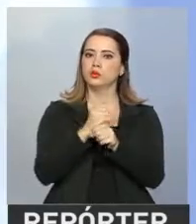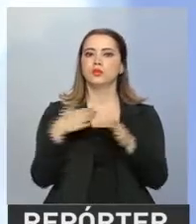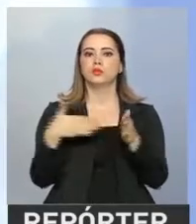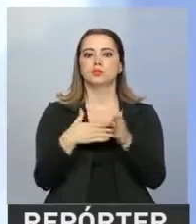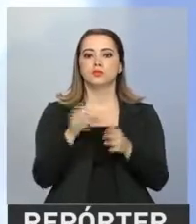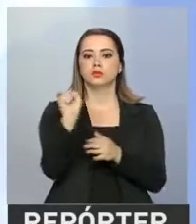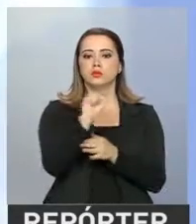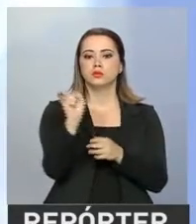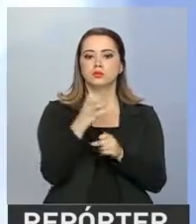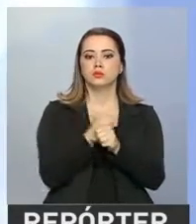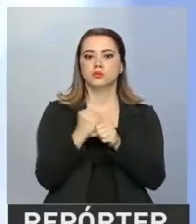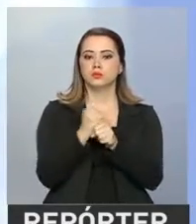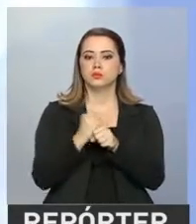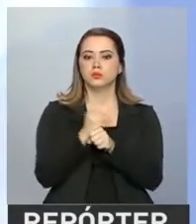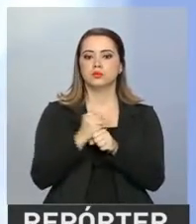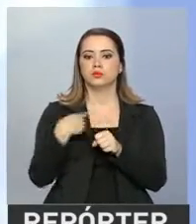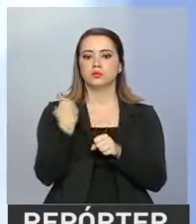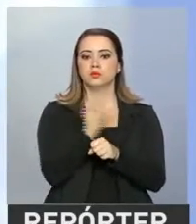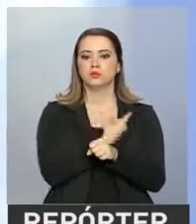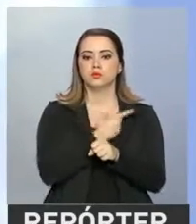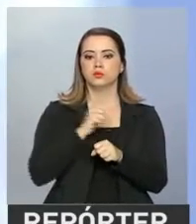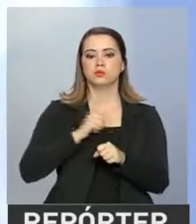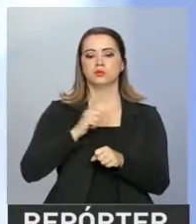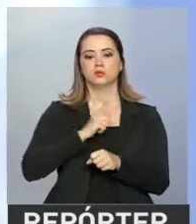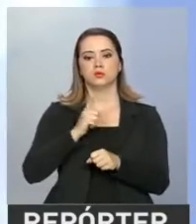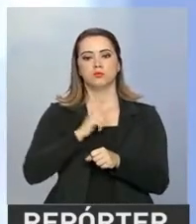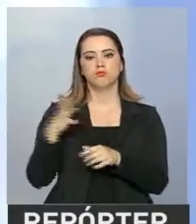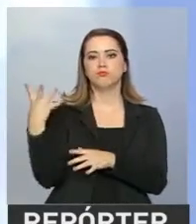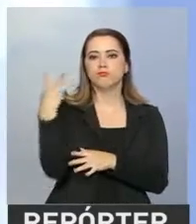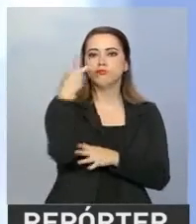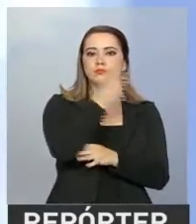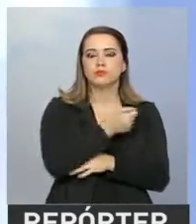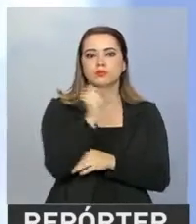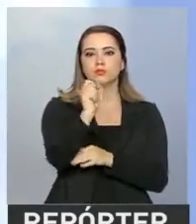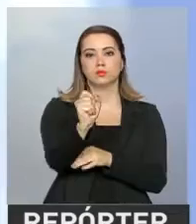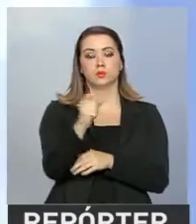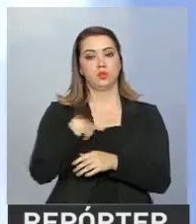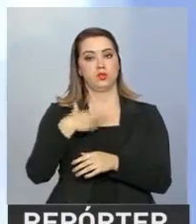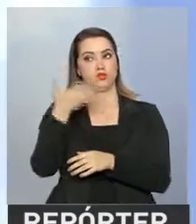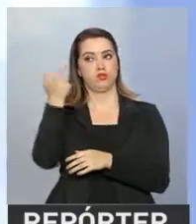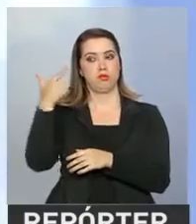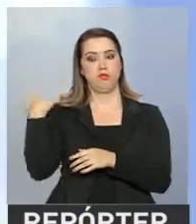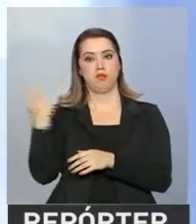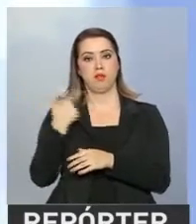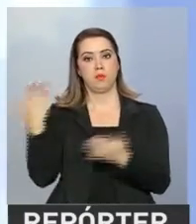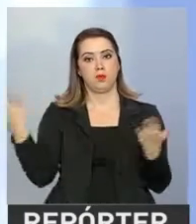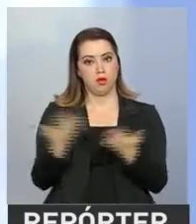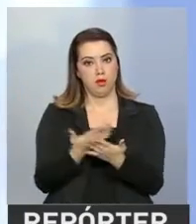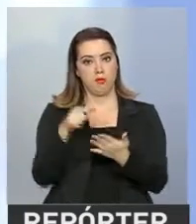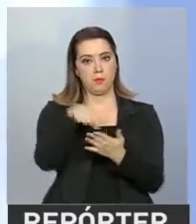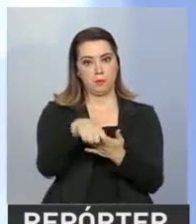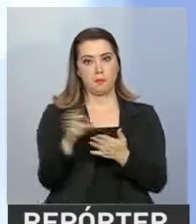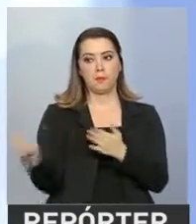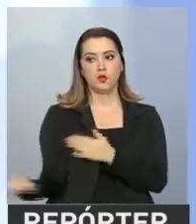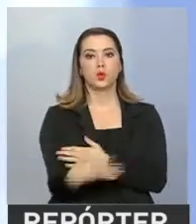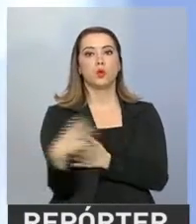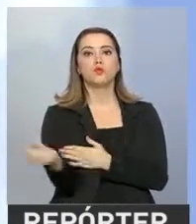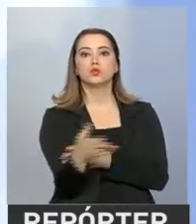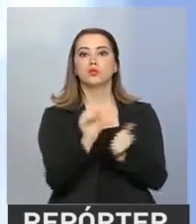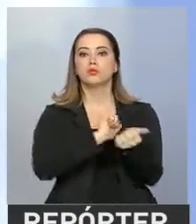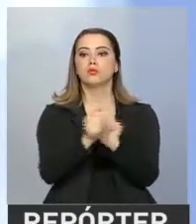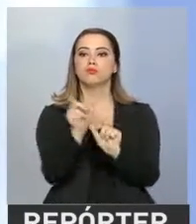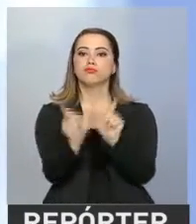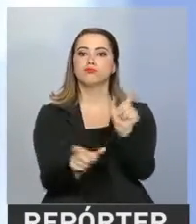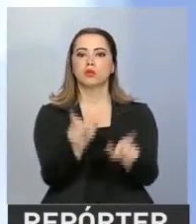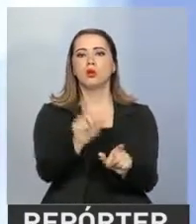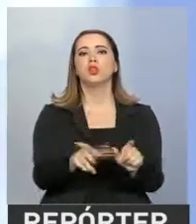anos então a gente uma geração que brilhou em londres somado a uma geração nova que não foi para o centro de londres muito forte já com